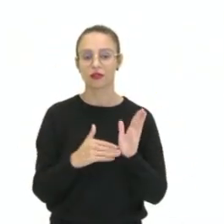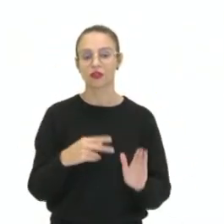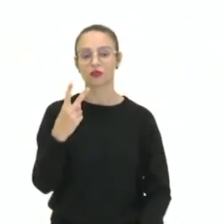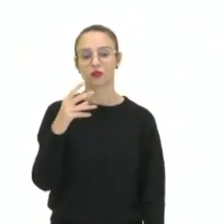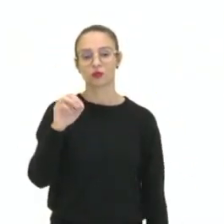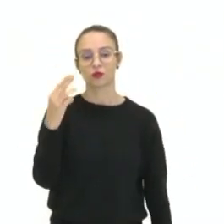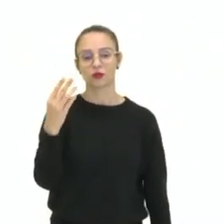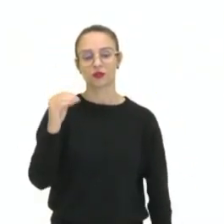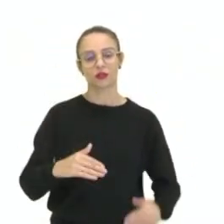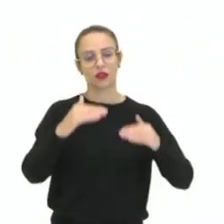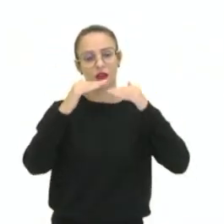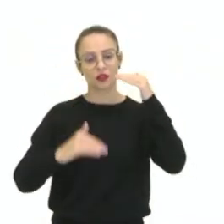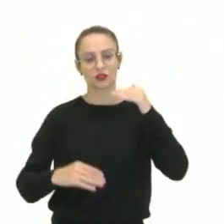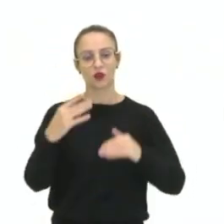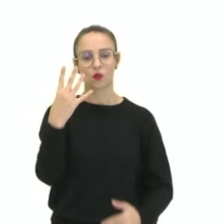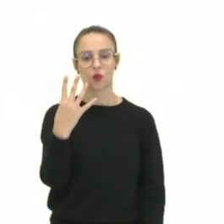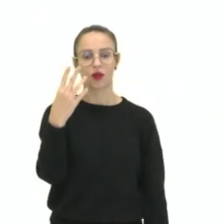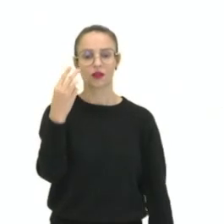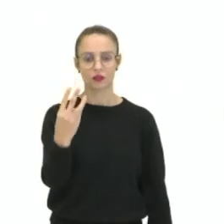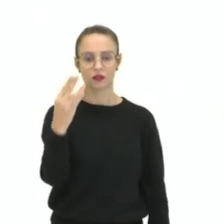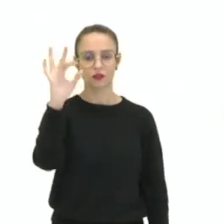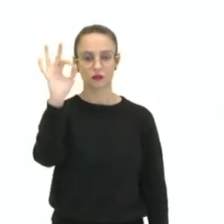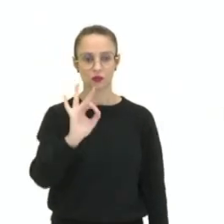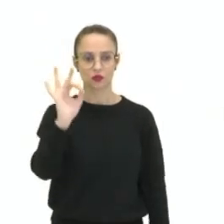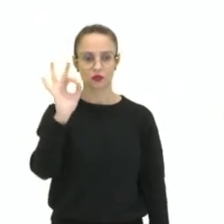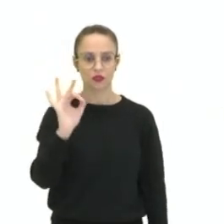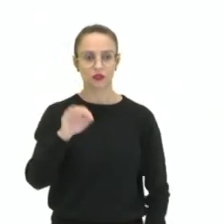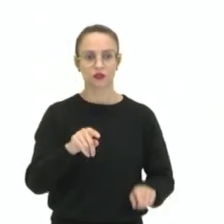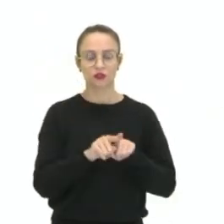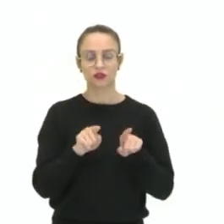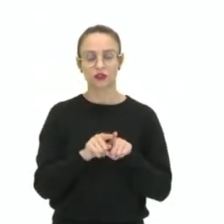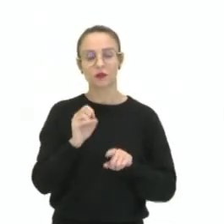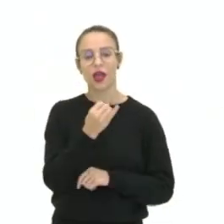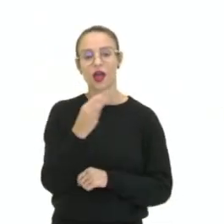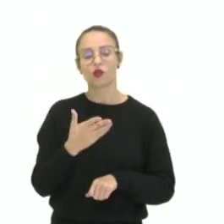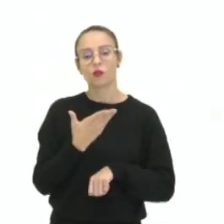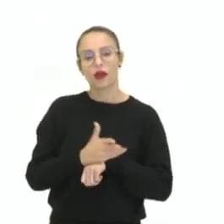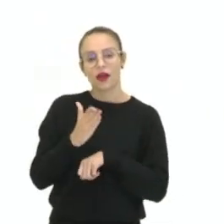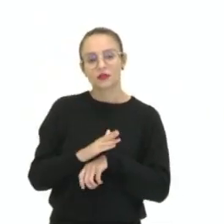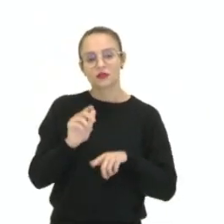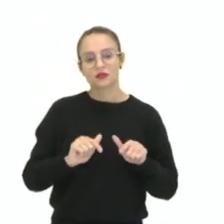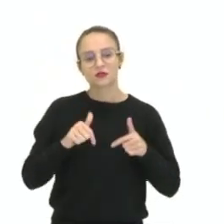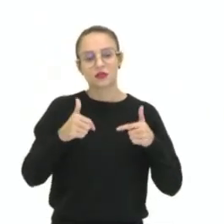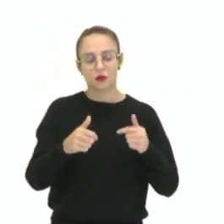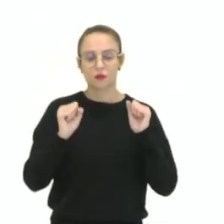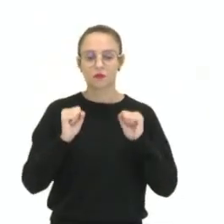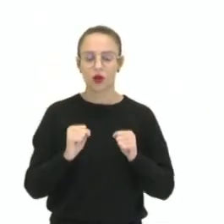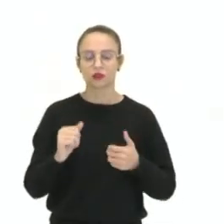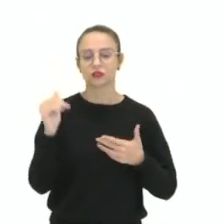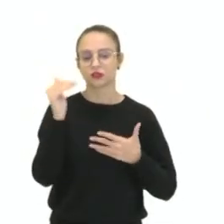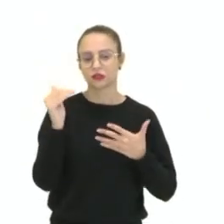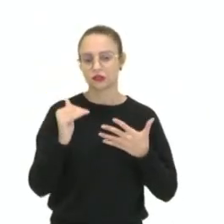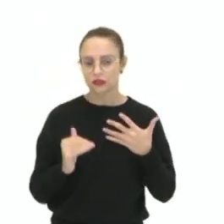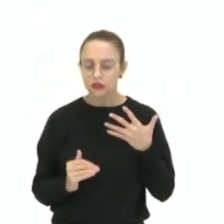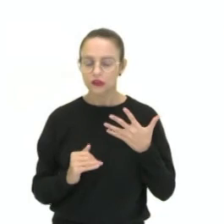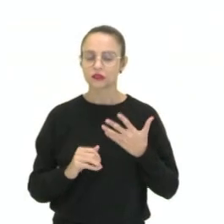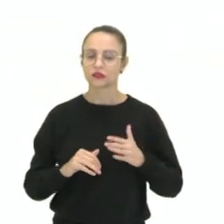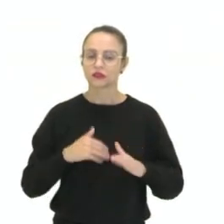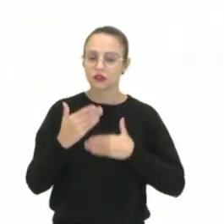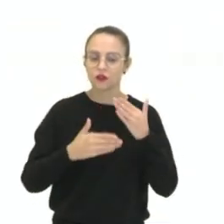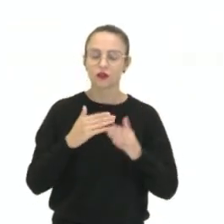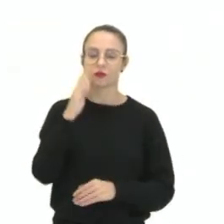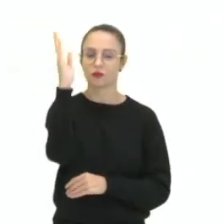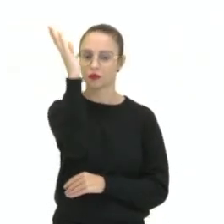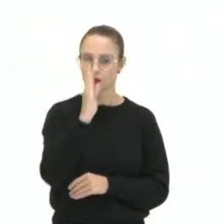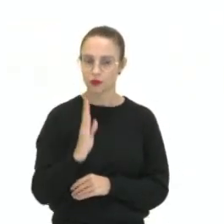uma redução de 43% e algumas ações que podem ser desenvolvidas, né, pelo